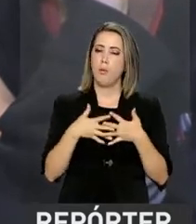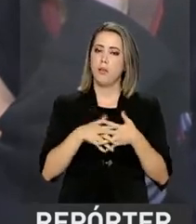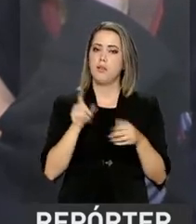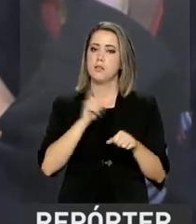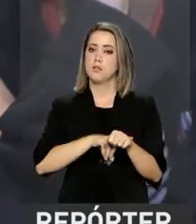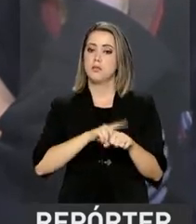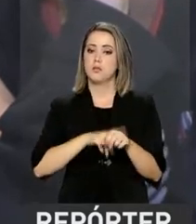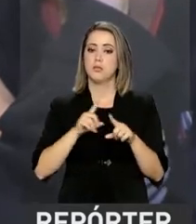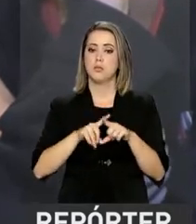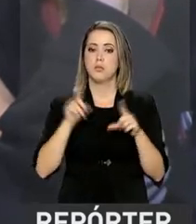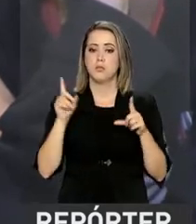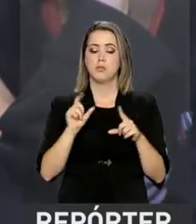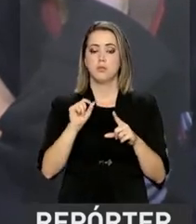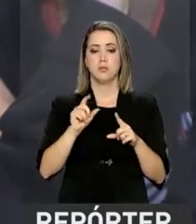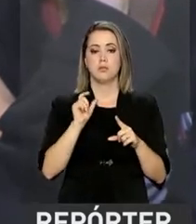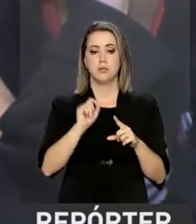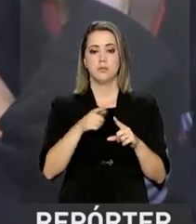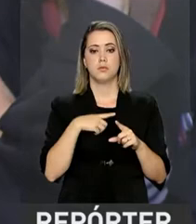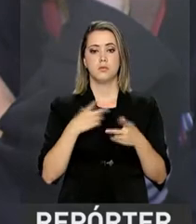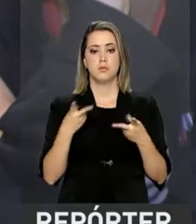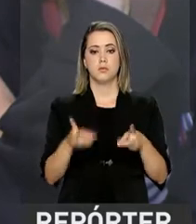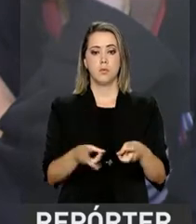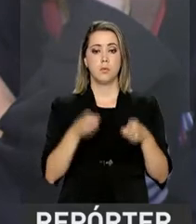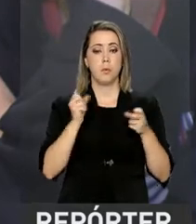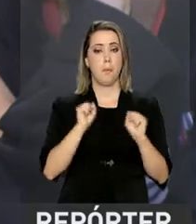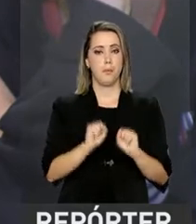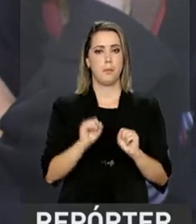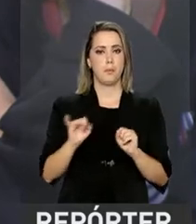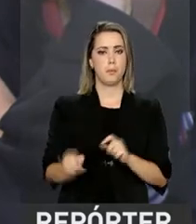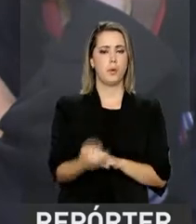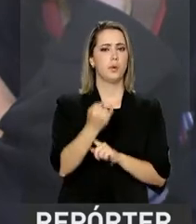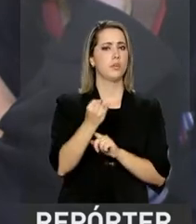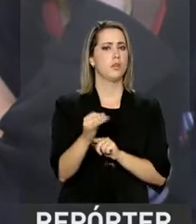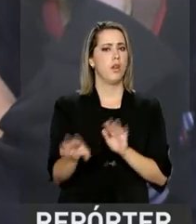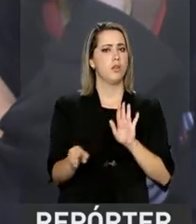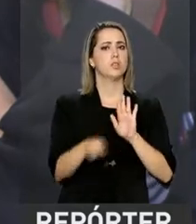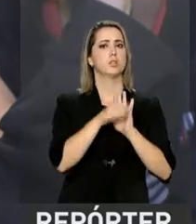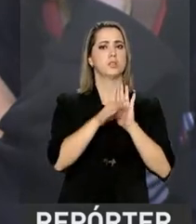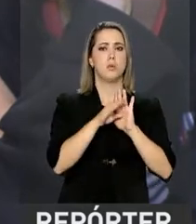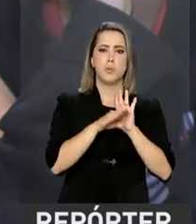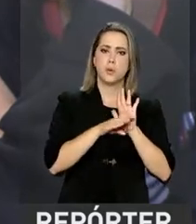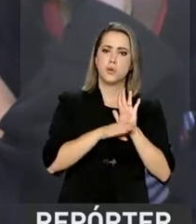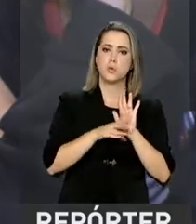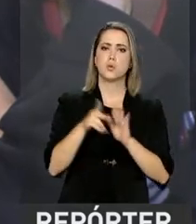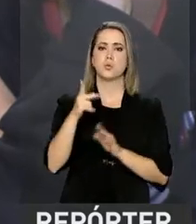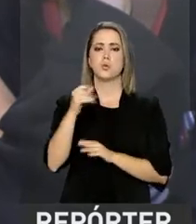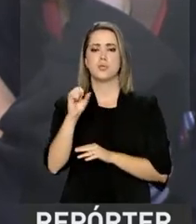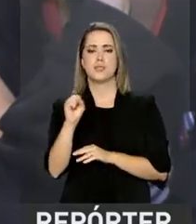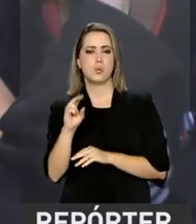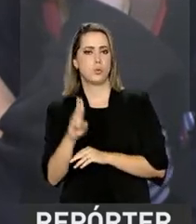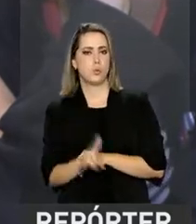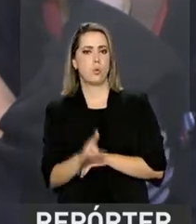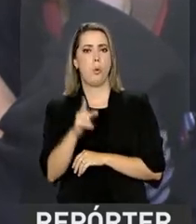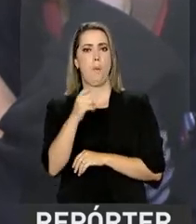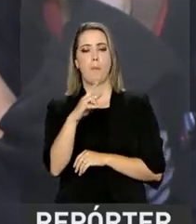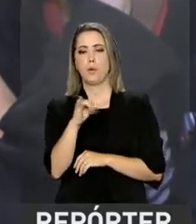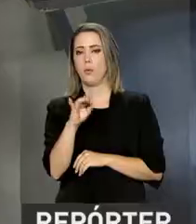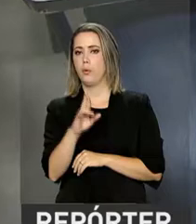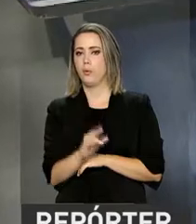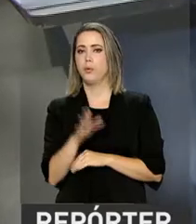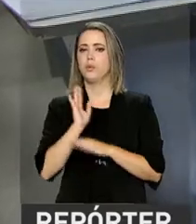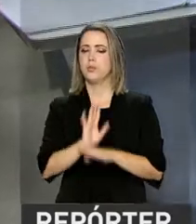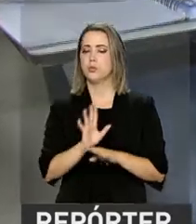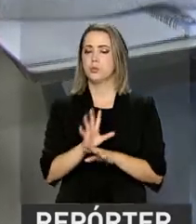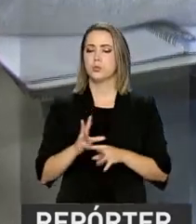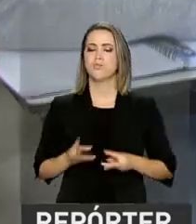do tempo e tudo mais. Porém, tem esses projetos que vêm acoplados, né? O Sisu, o ProUni, tudo isso. Então, ajuda muito.